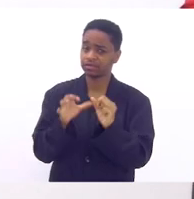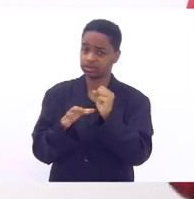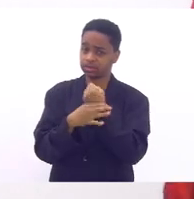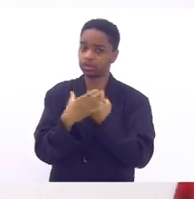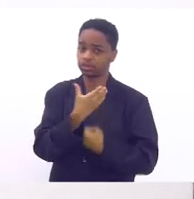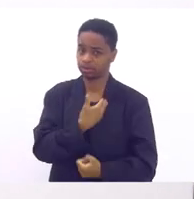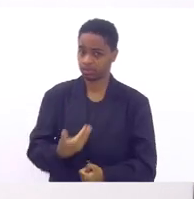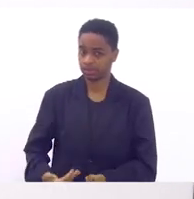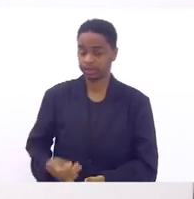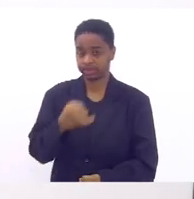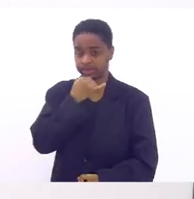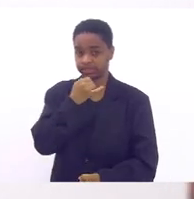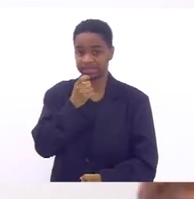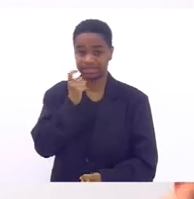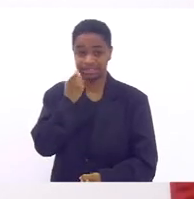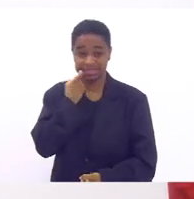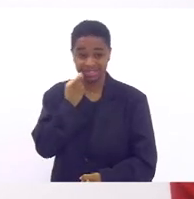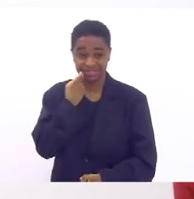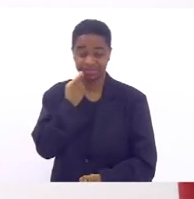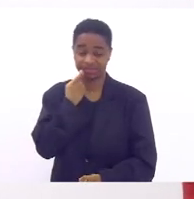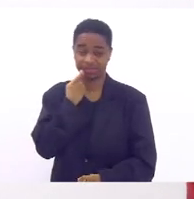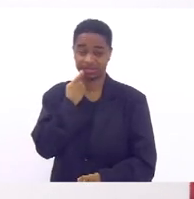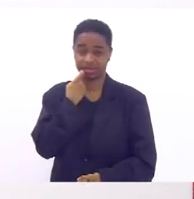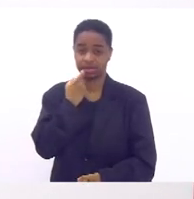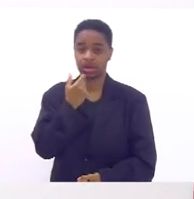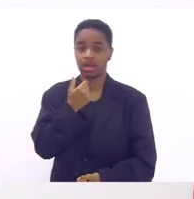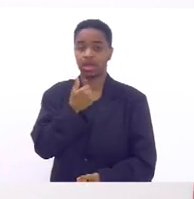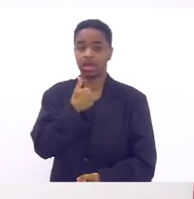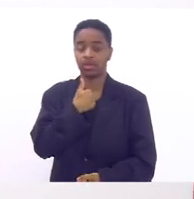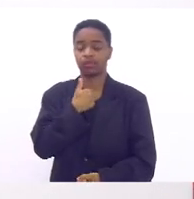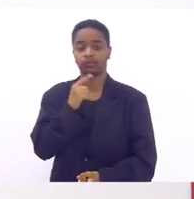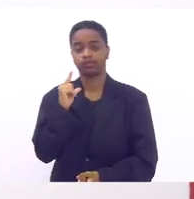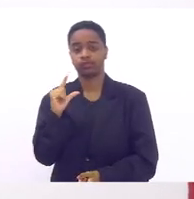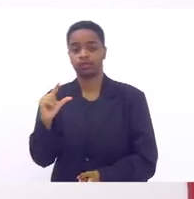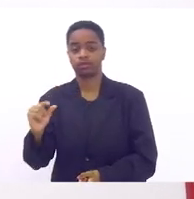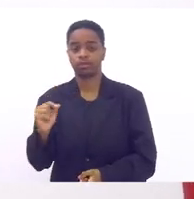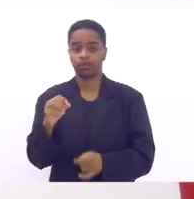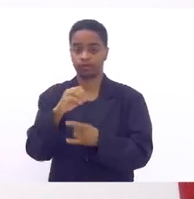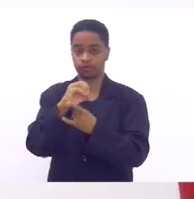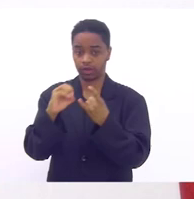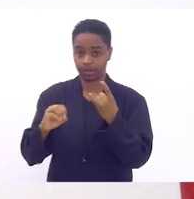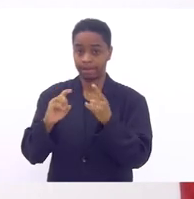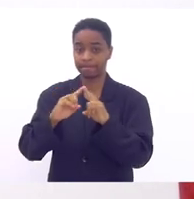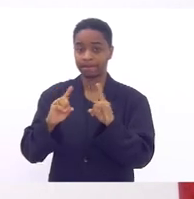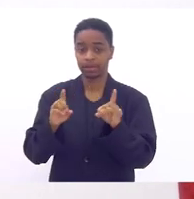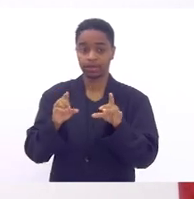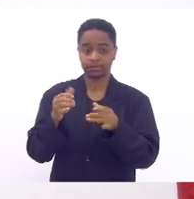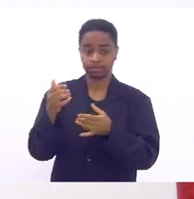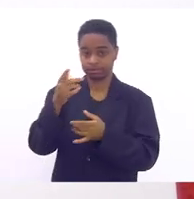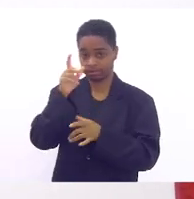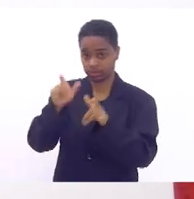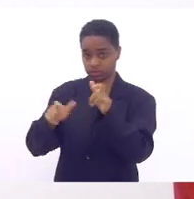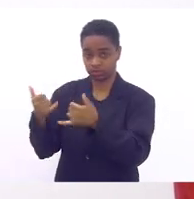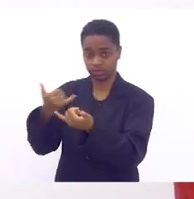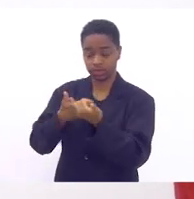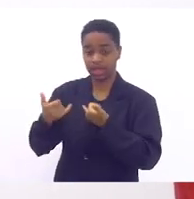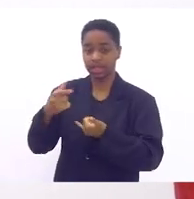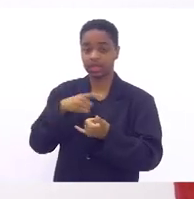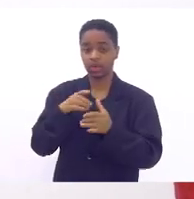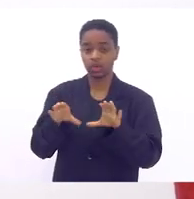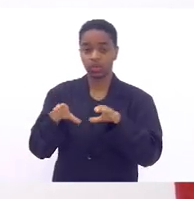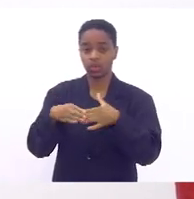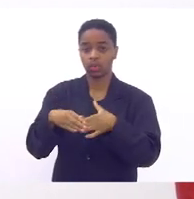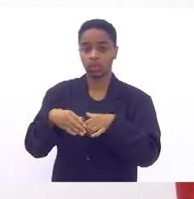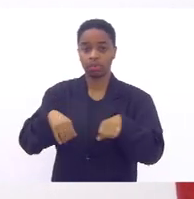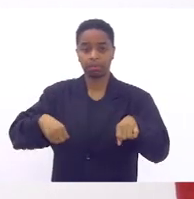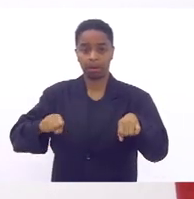sexta-feira por exemplo eu estava saindo da da Fiocruz e fui comunicado que tinha um grupo uma gangue de motoqueiros assaltando quem